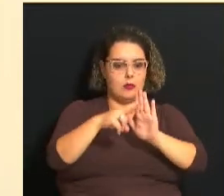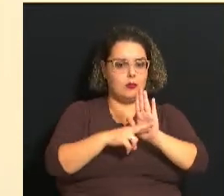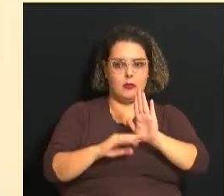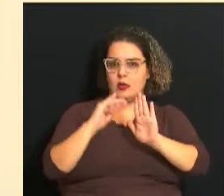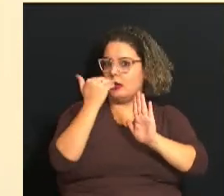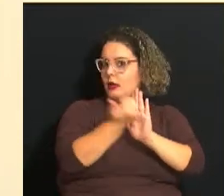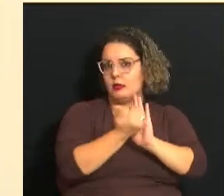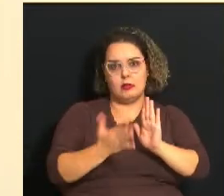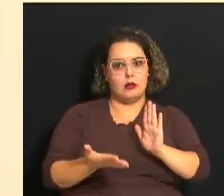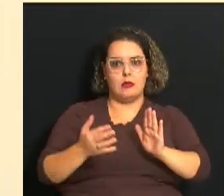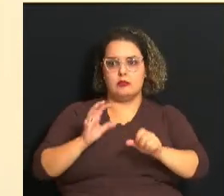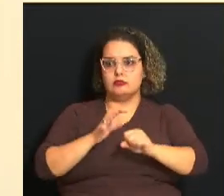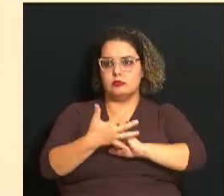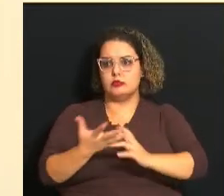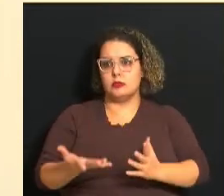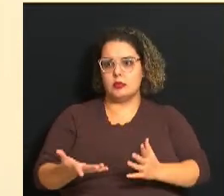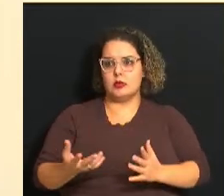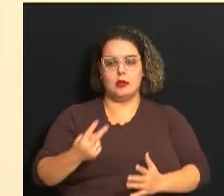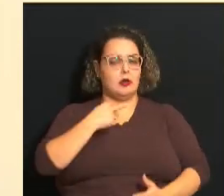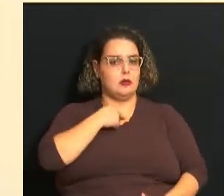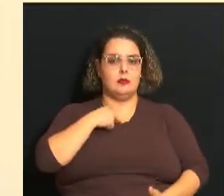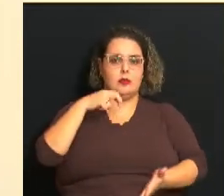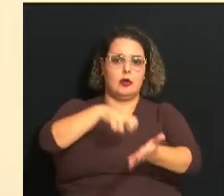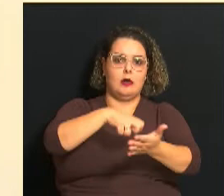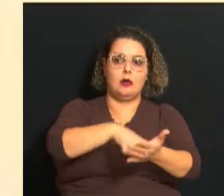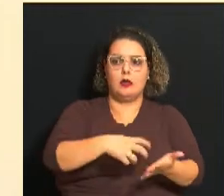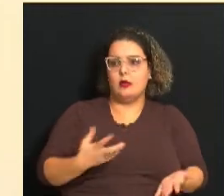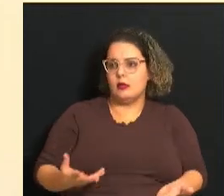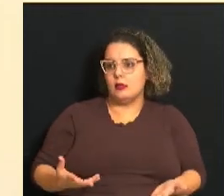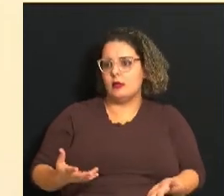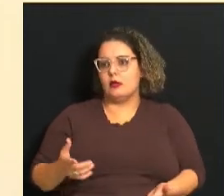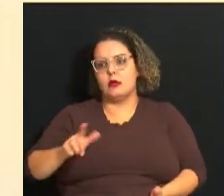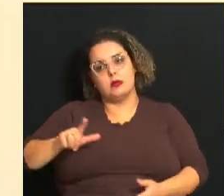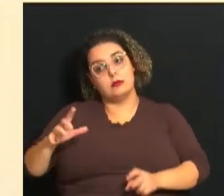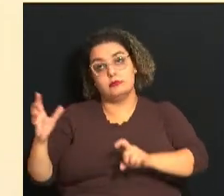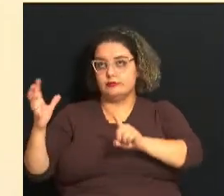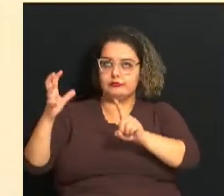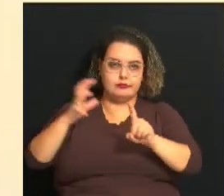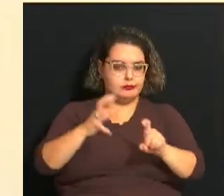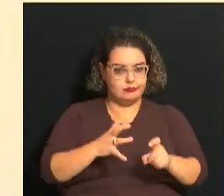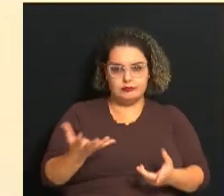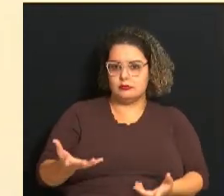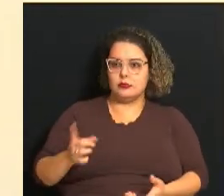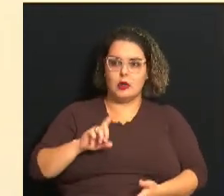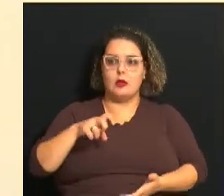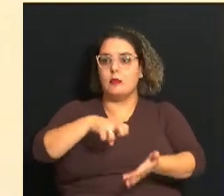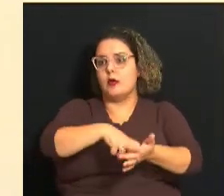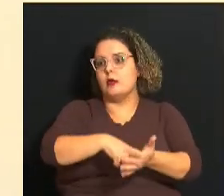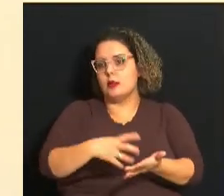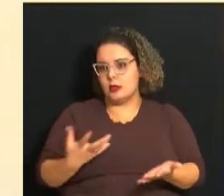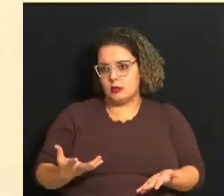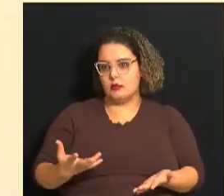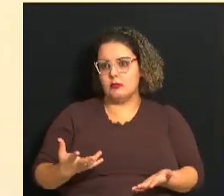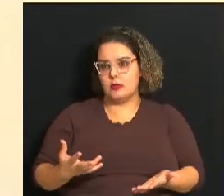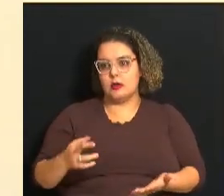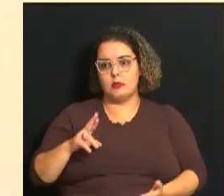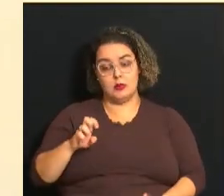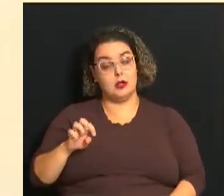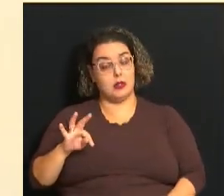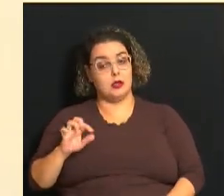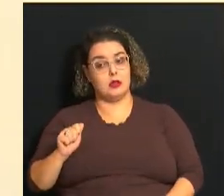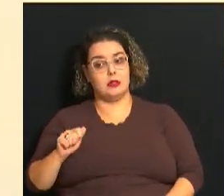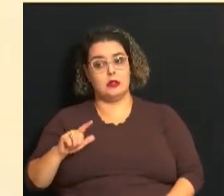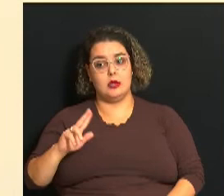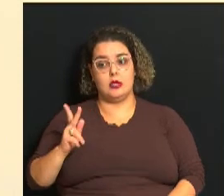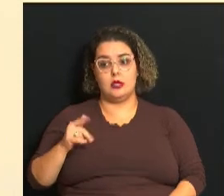é no Exercício regular do direito ela não poderia ser punida né claro que o assédio não é considerado uma punição Mas é uma forma de retaliação e ainda